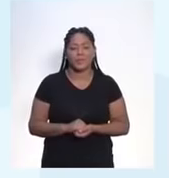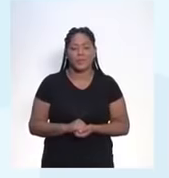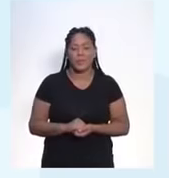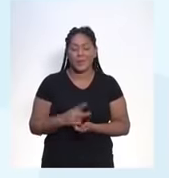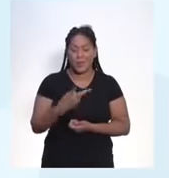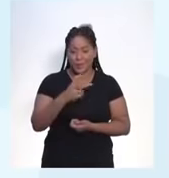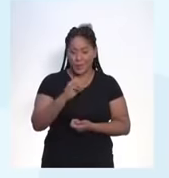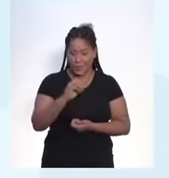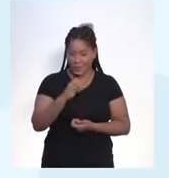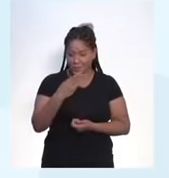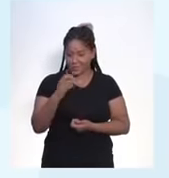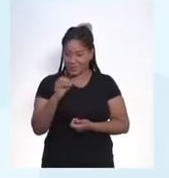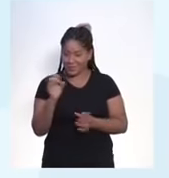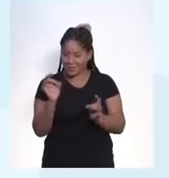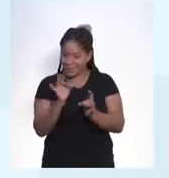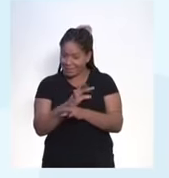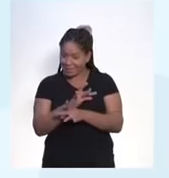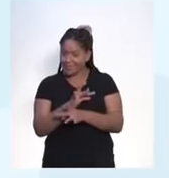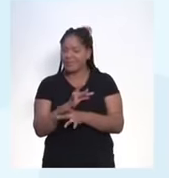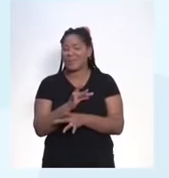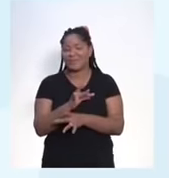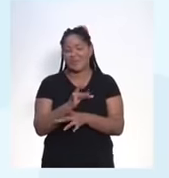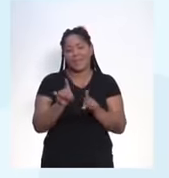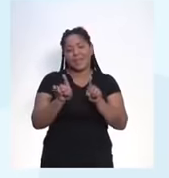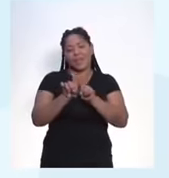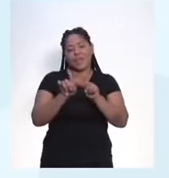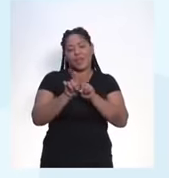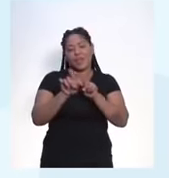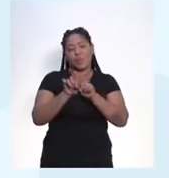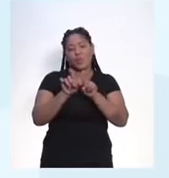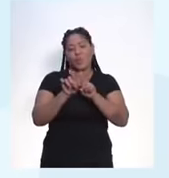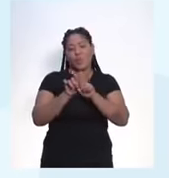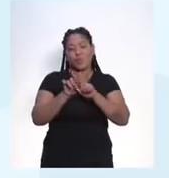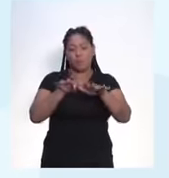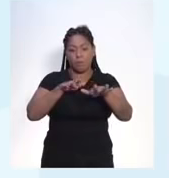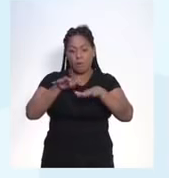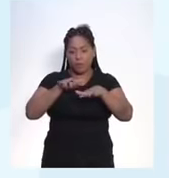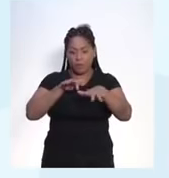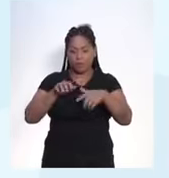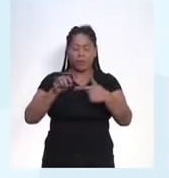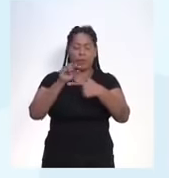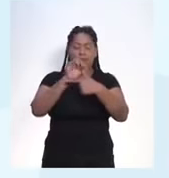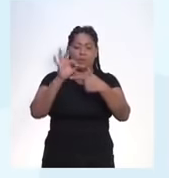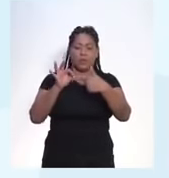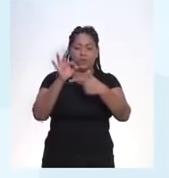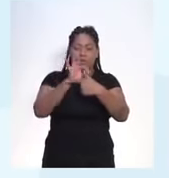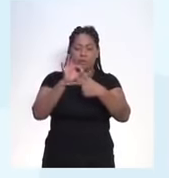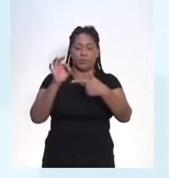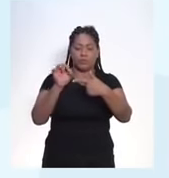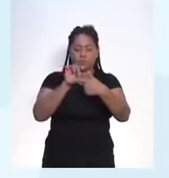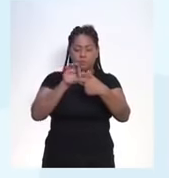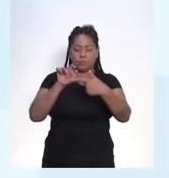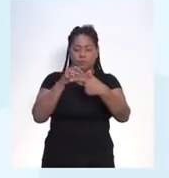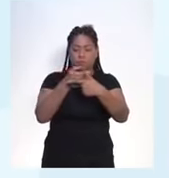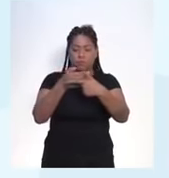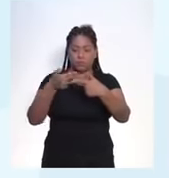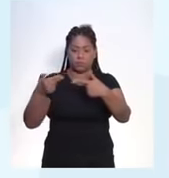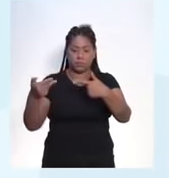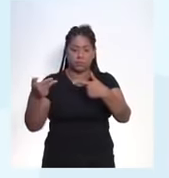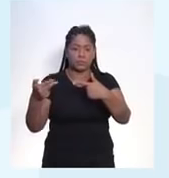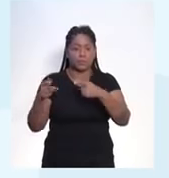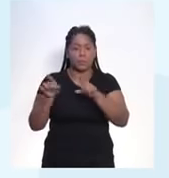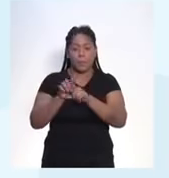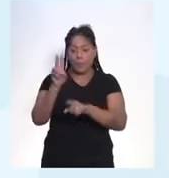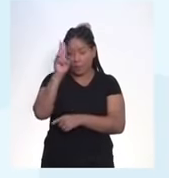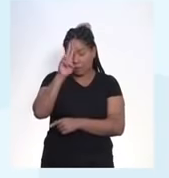2020 bom então nós vemos no caso a movimentação e os points no plano cartesiano não deixando